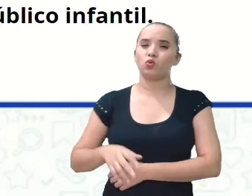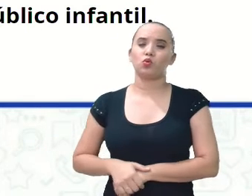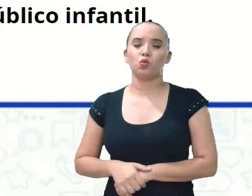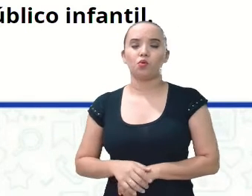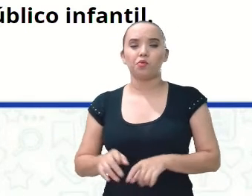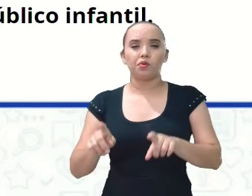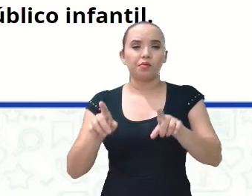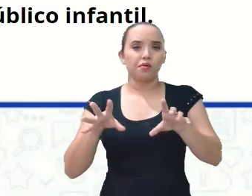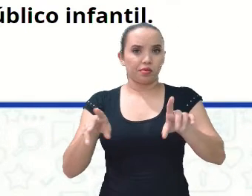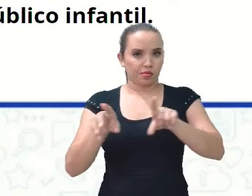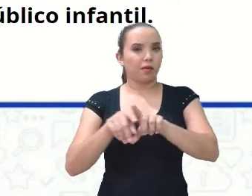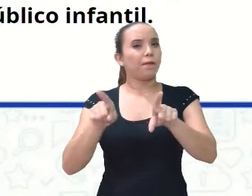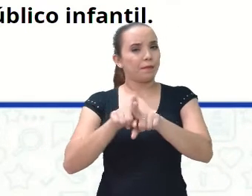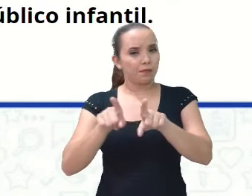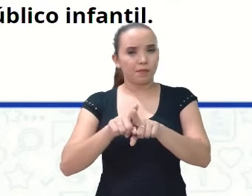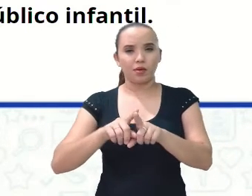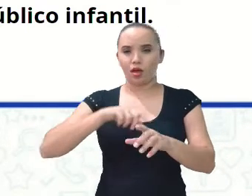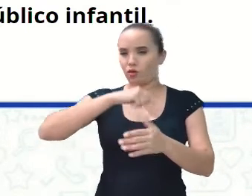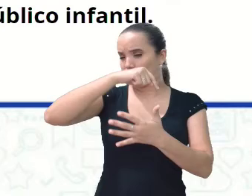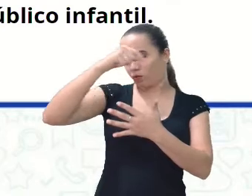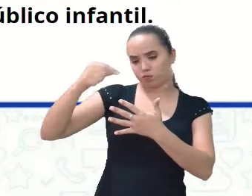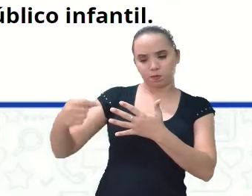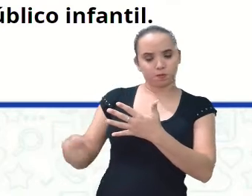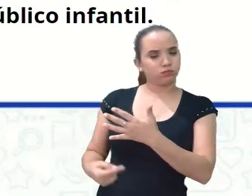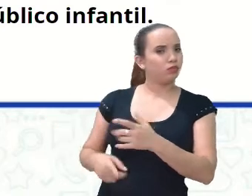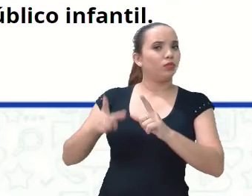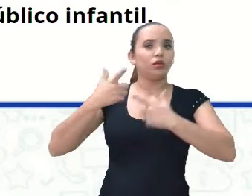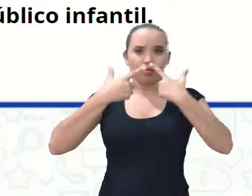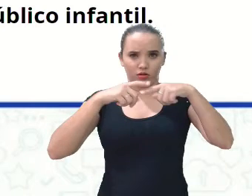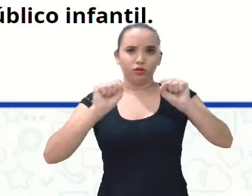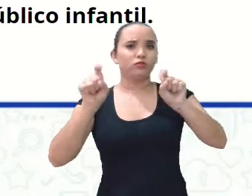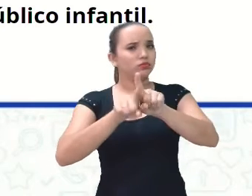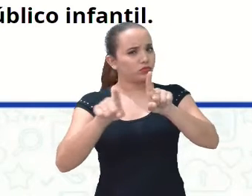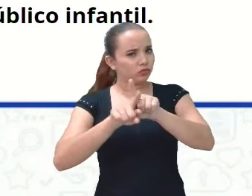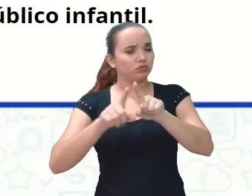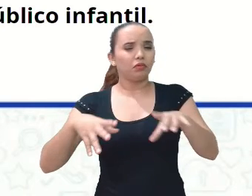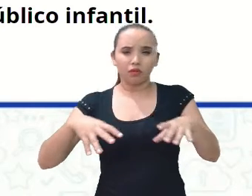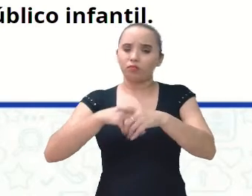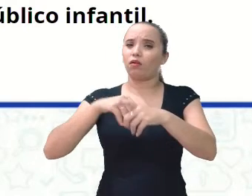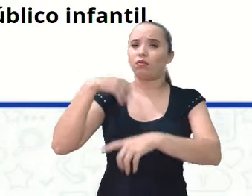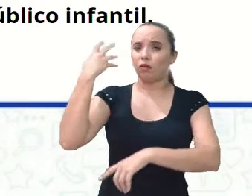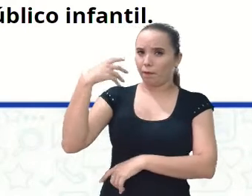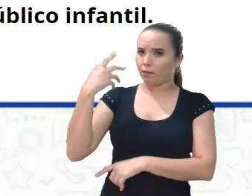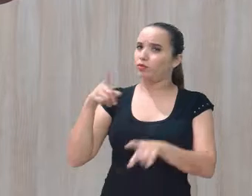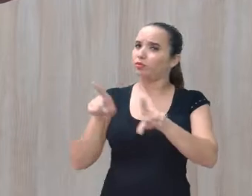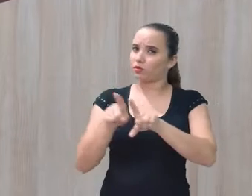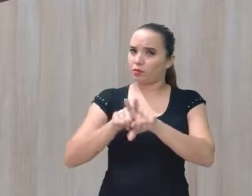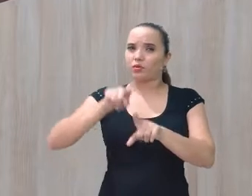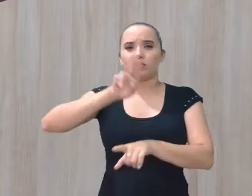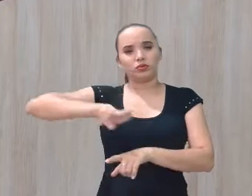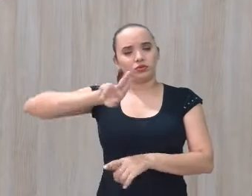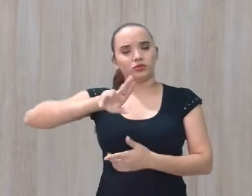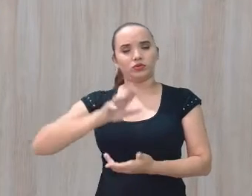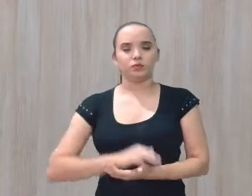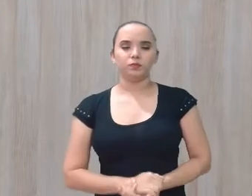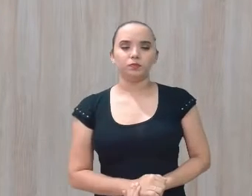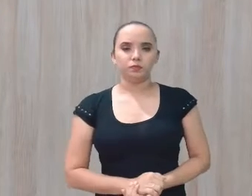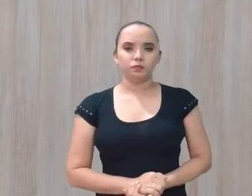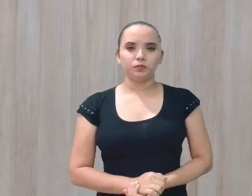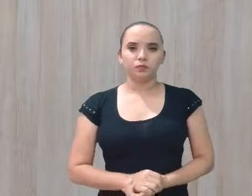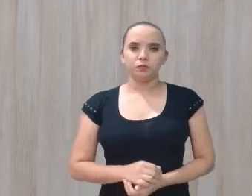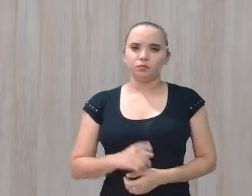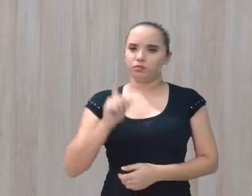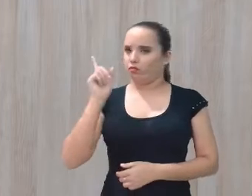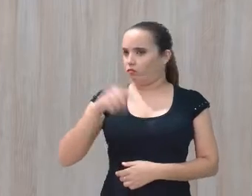quadrinhos e em outras linguagens também, principalmente na música. A música também utiliza onomatopeias, tá?